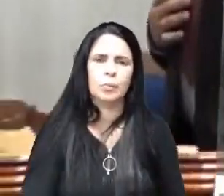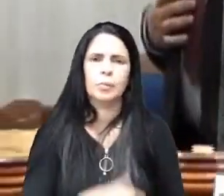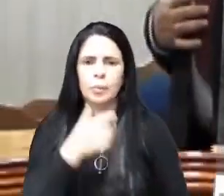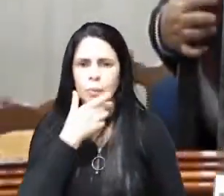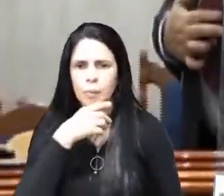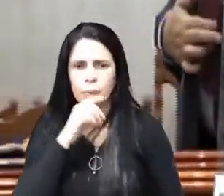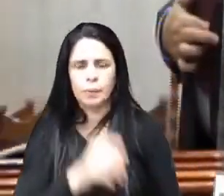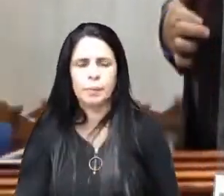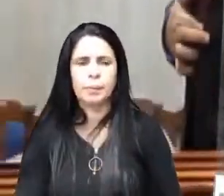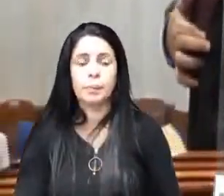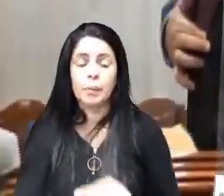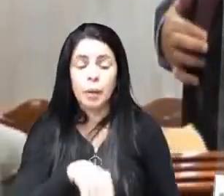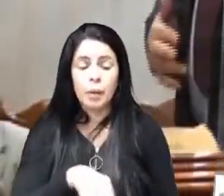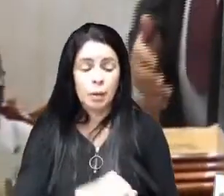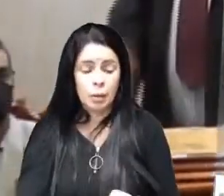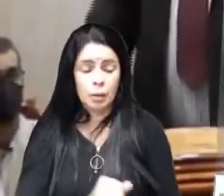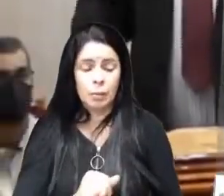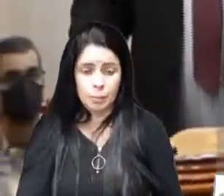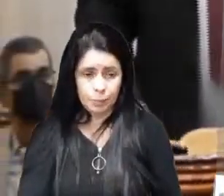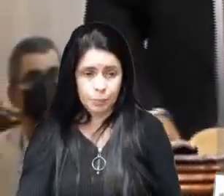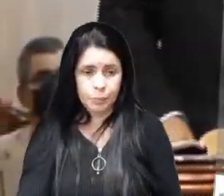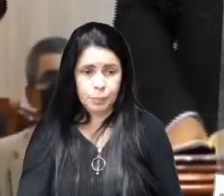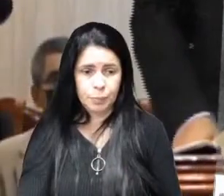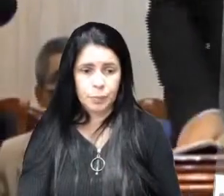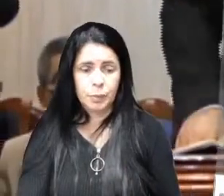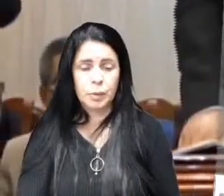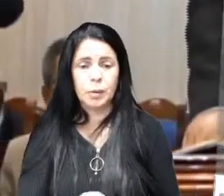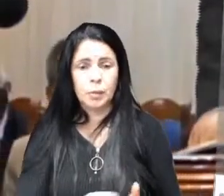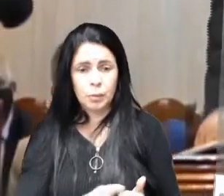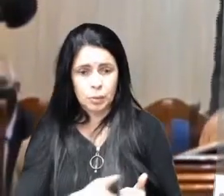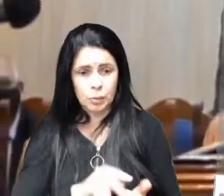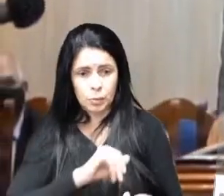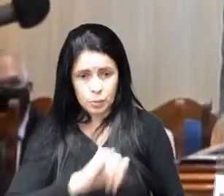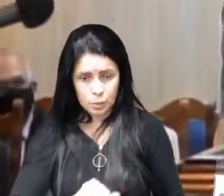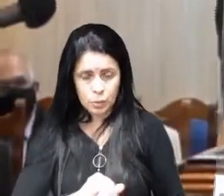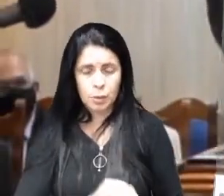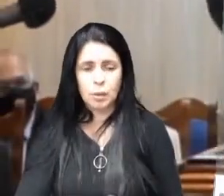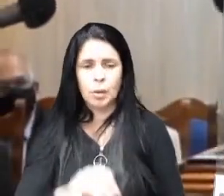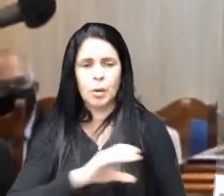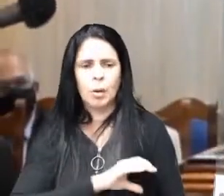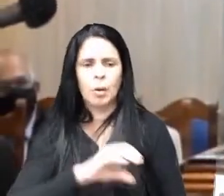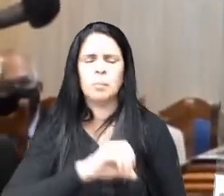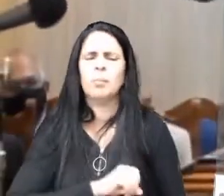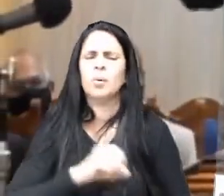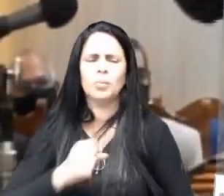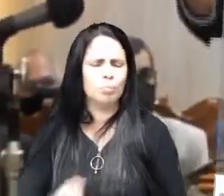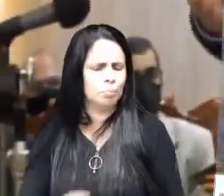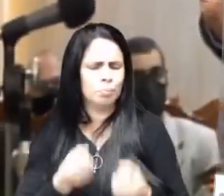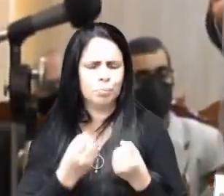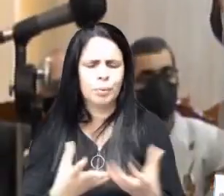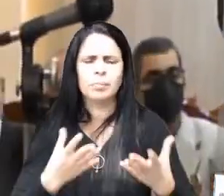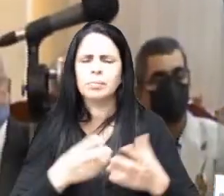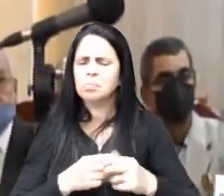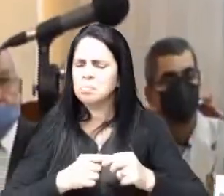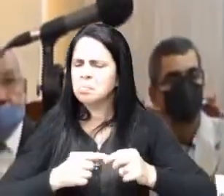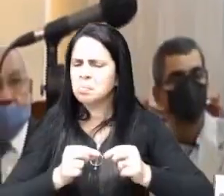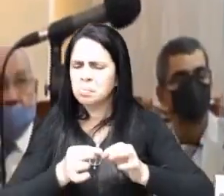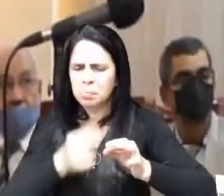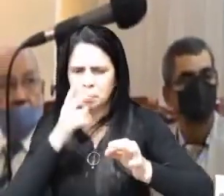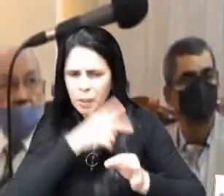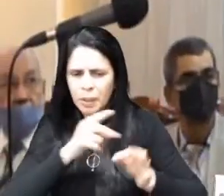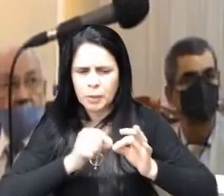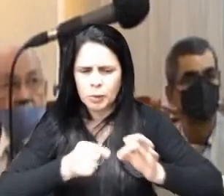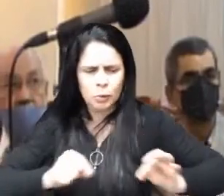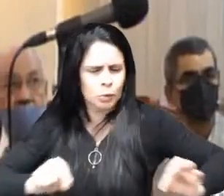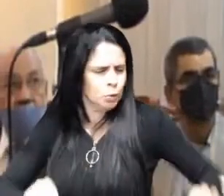É isso aí que Pedro diz, que o amor ardente, esse amor é que pende, esse amor que é elástico, esse amor